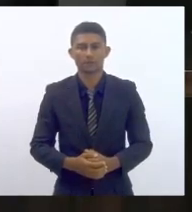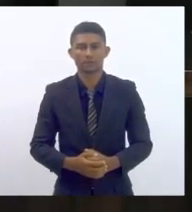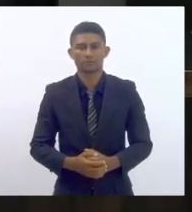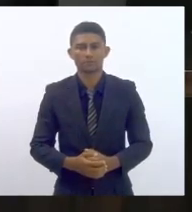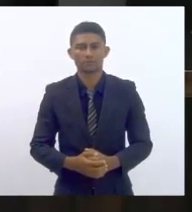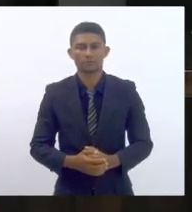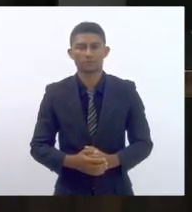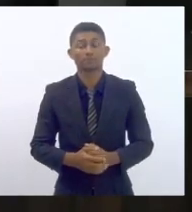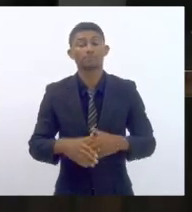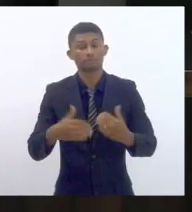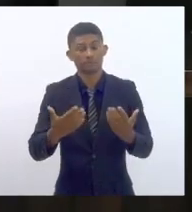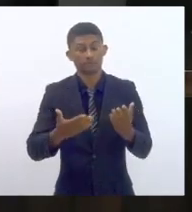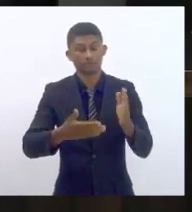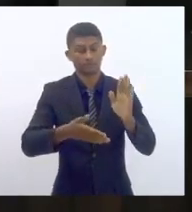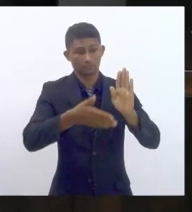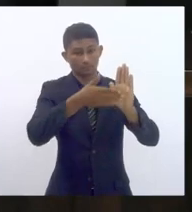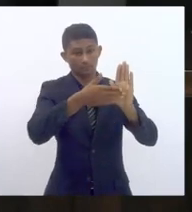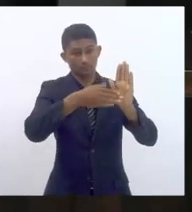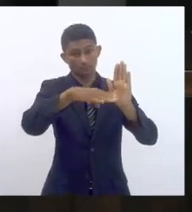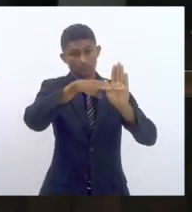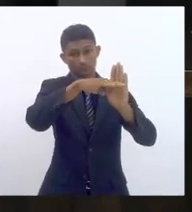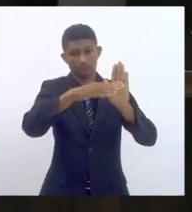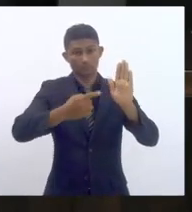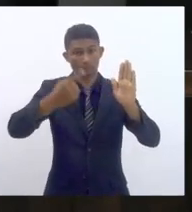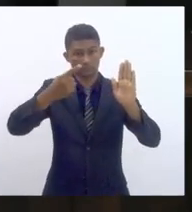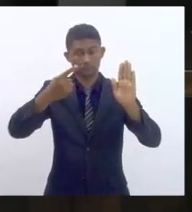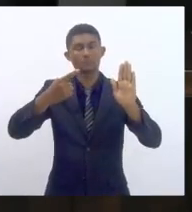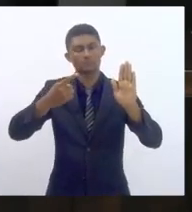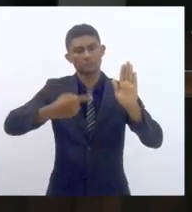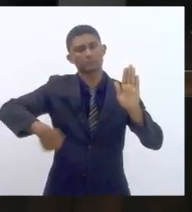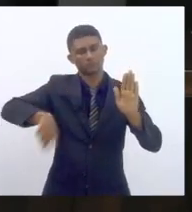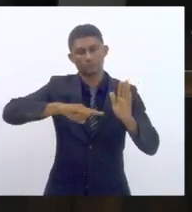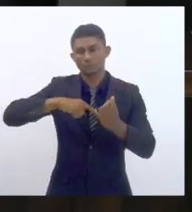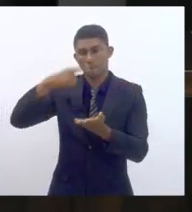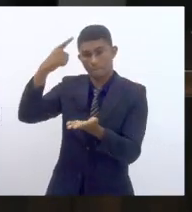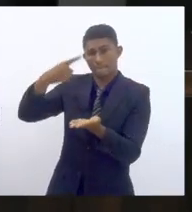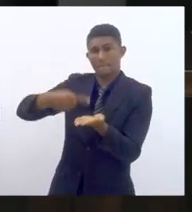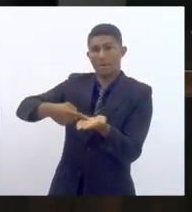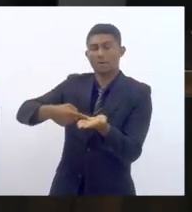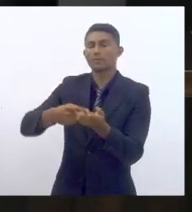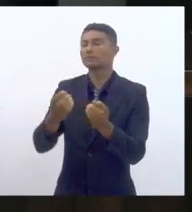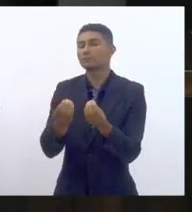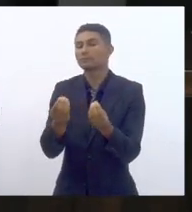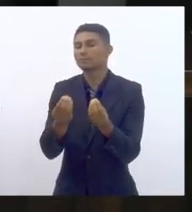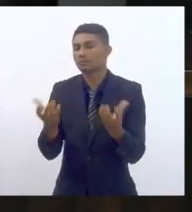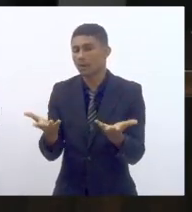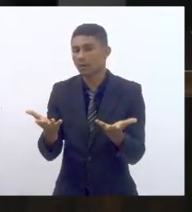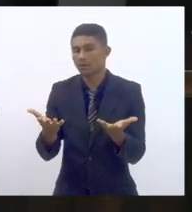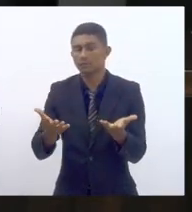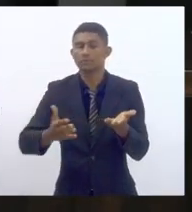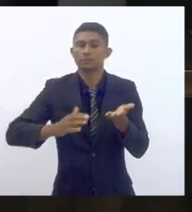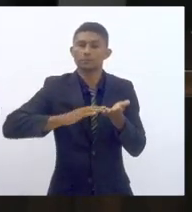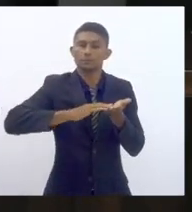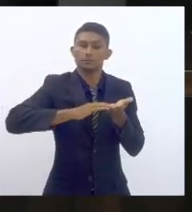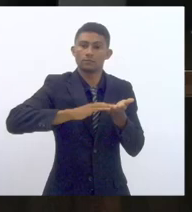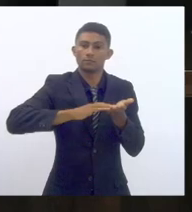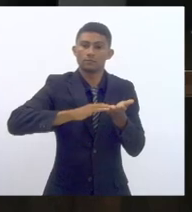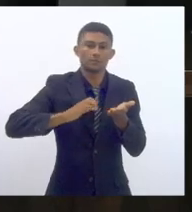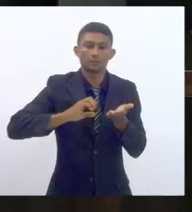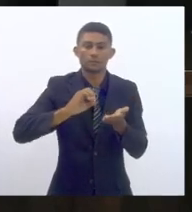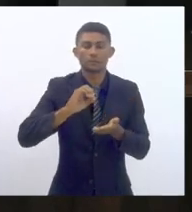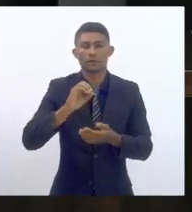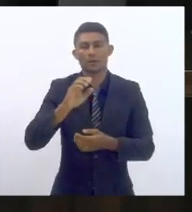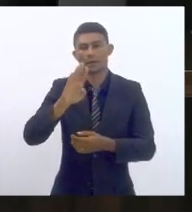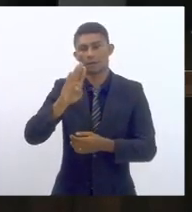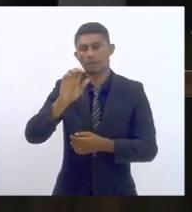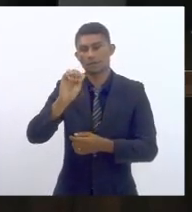em relação ao primeiro da pauta, tem um acordo para que a gente possa retirar a questão do Previbanerj, mas